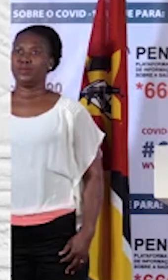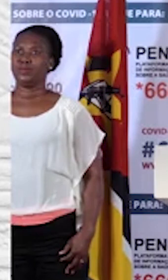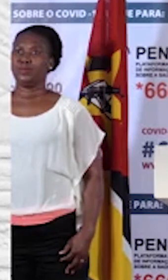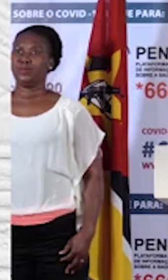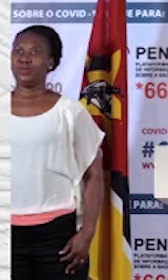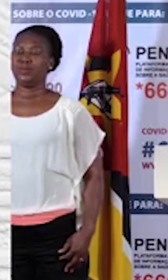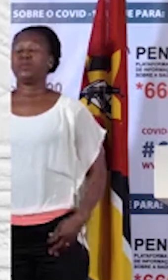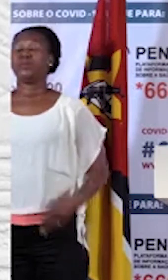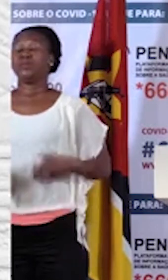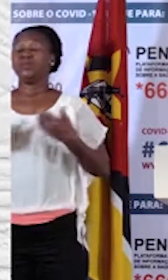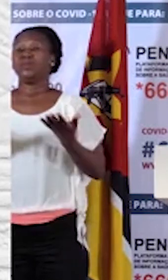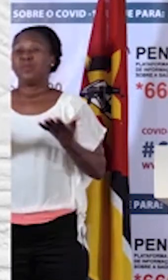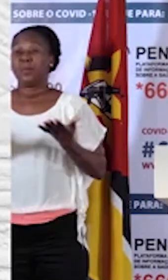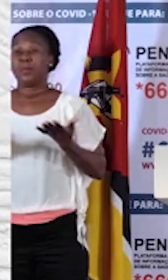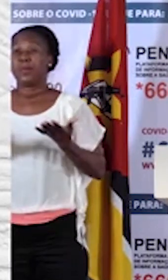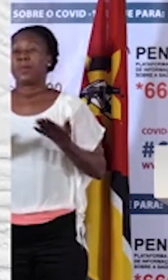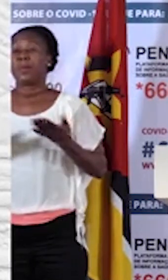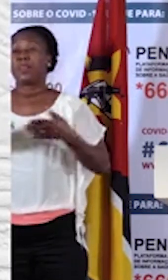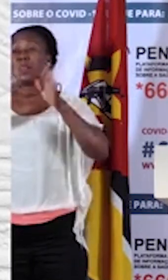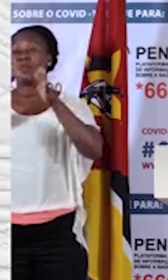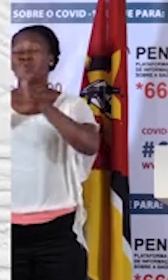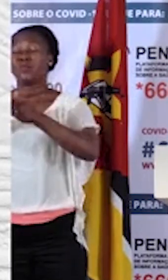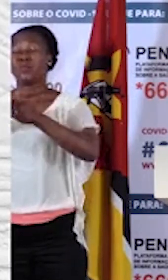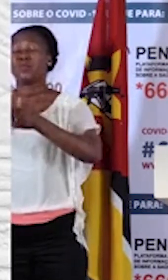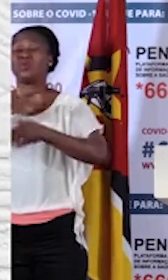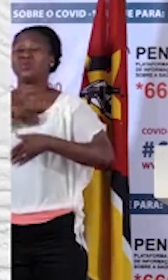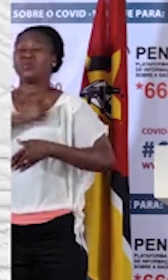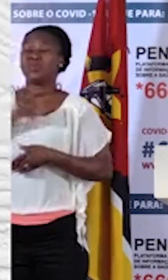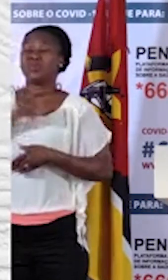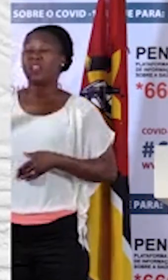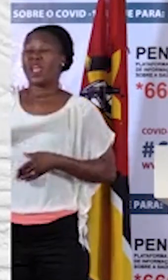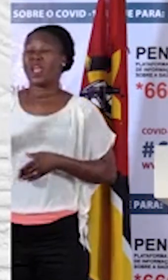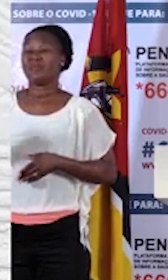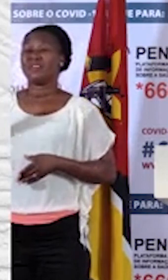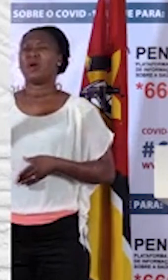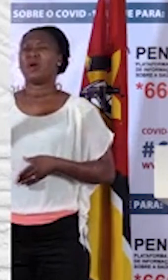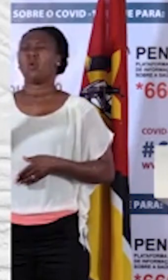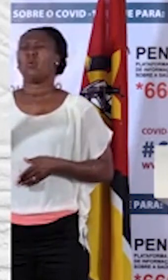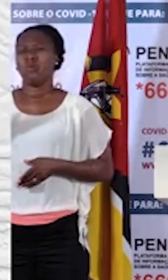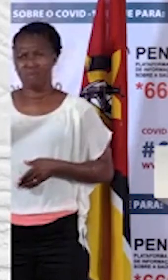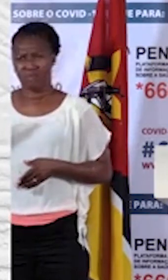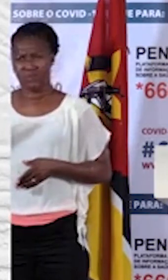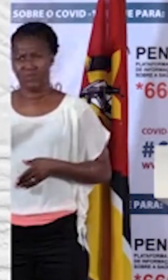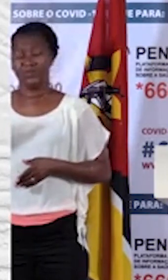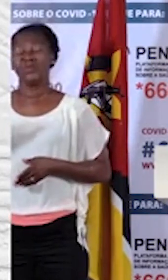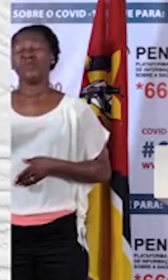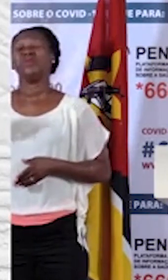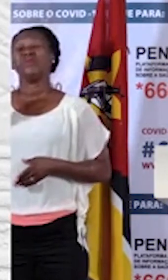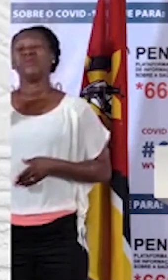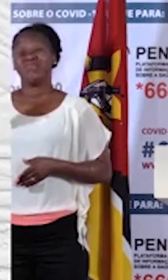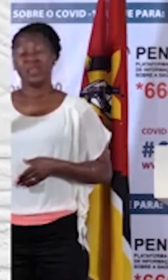E como é que nós estamos em termos de óbitos no nosso continente? Gostaríamos de partilhar que o nosso